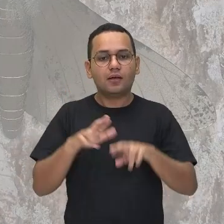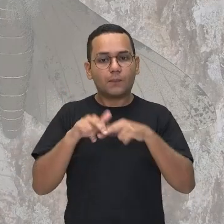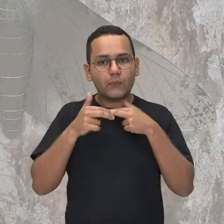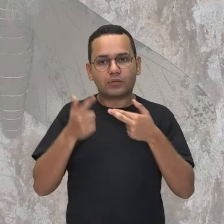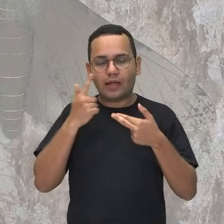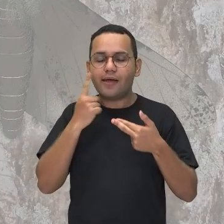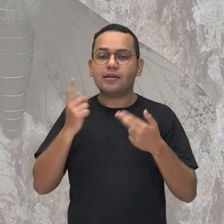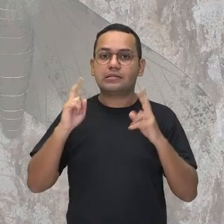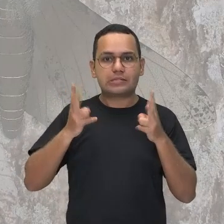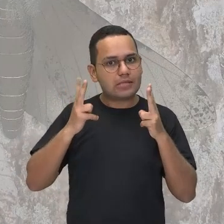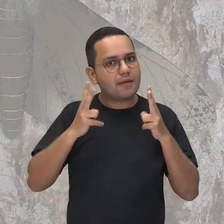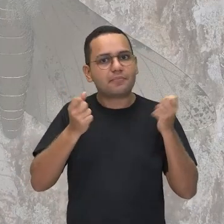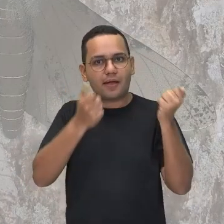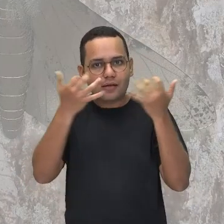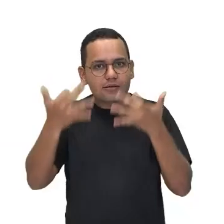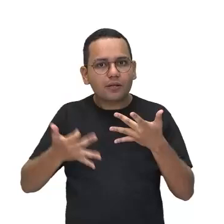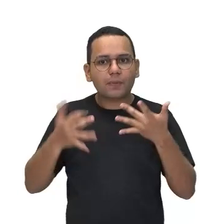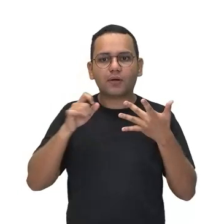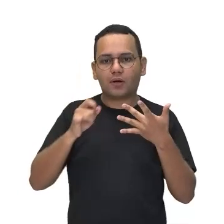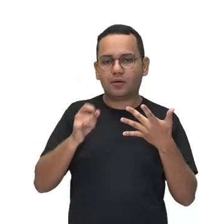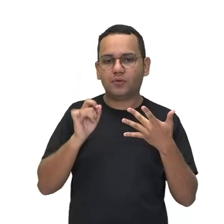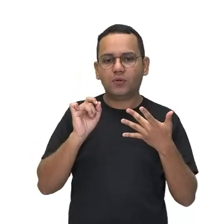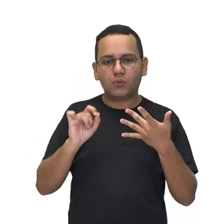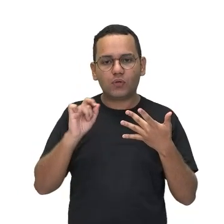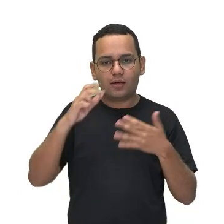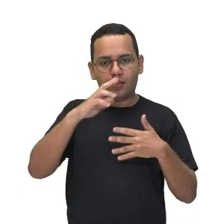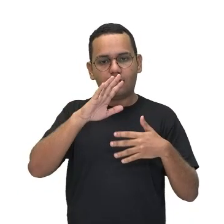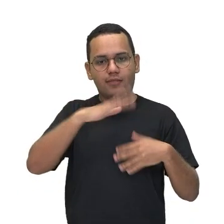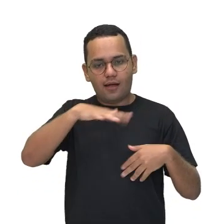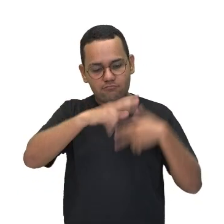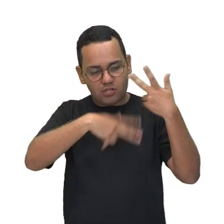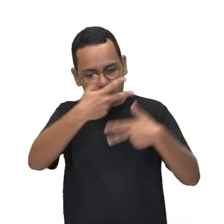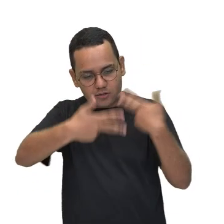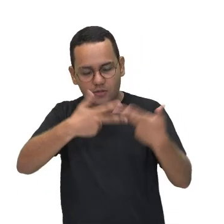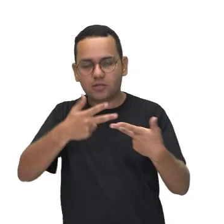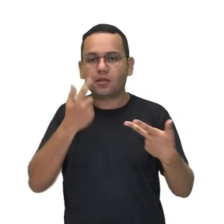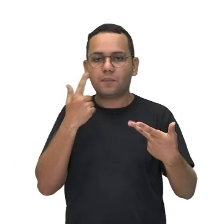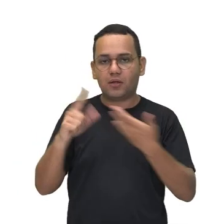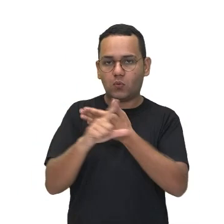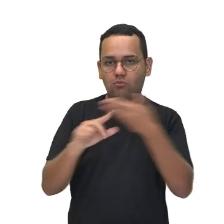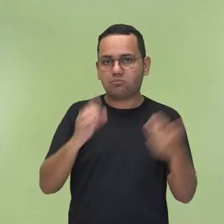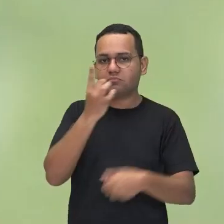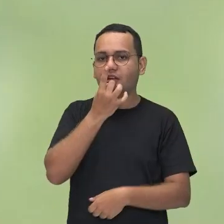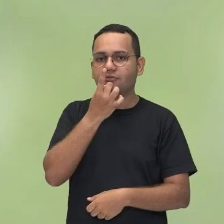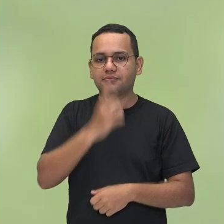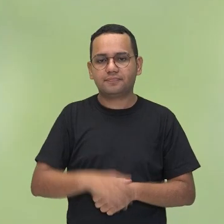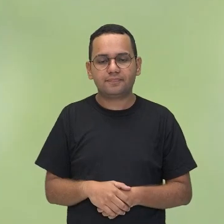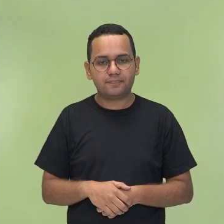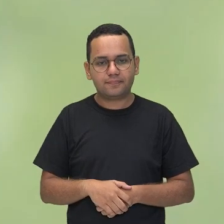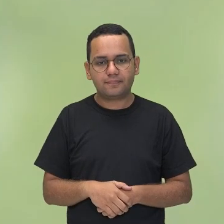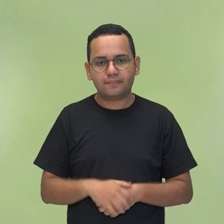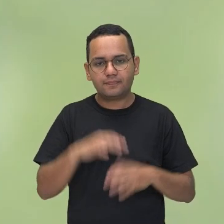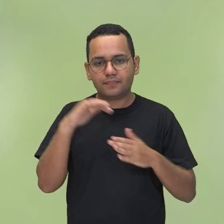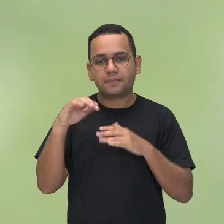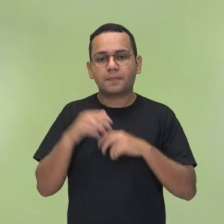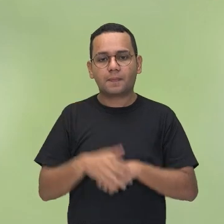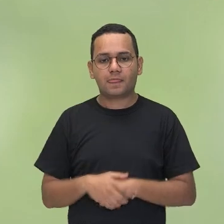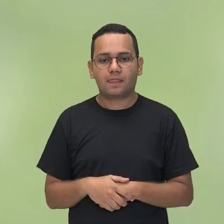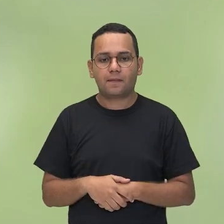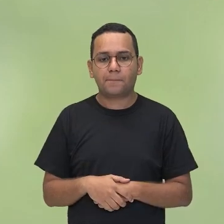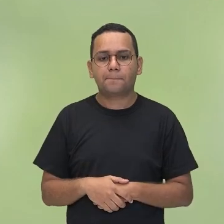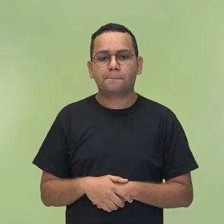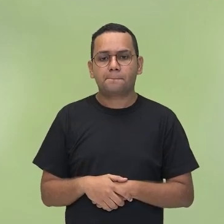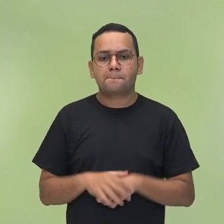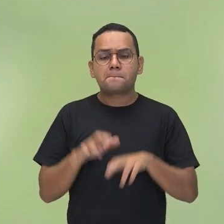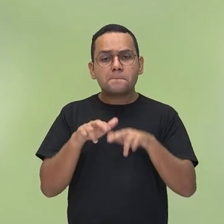evidência convincente do processo de seleção natural descrito por Charles Darwin. Além disso, ressalta a importância